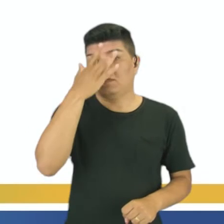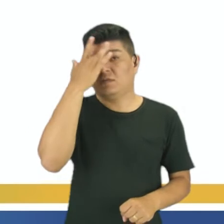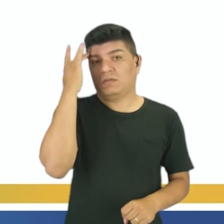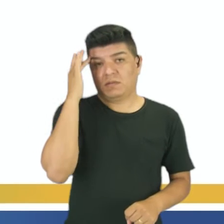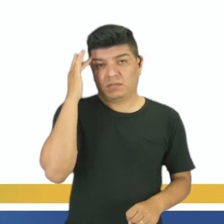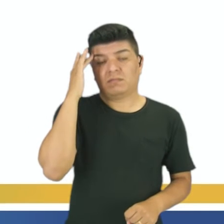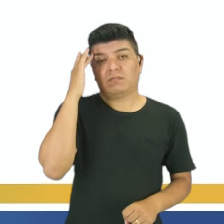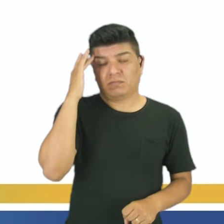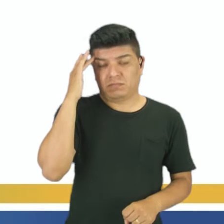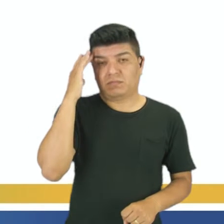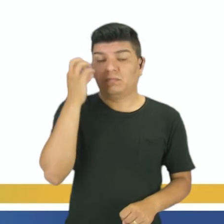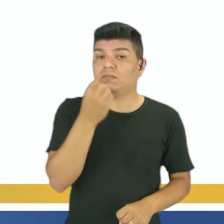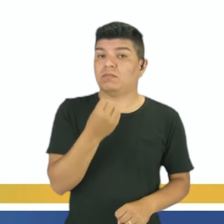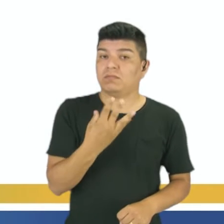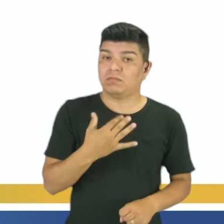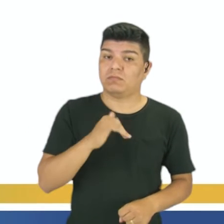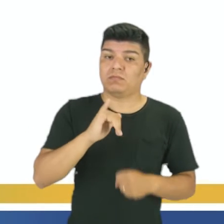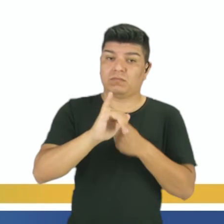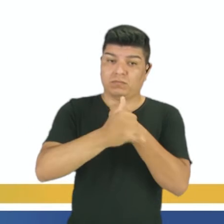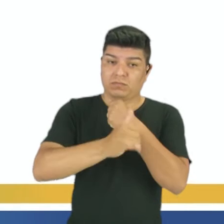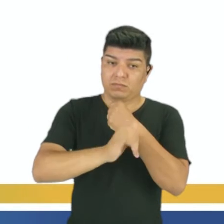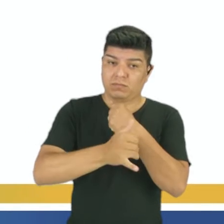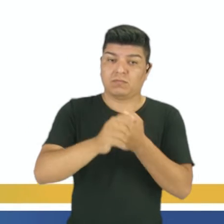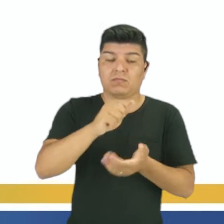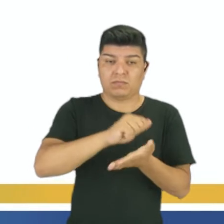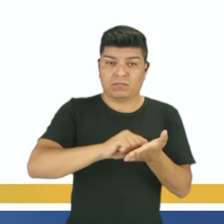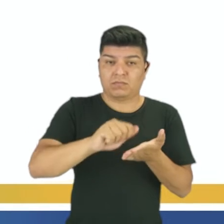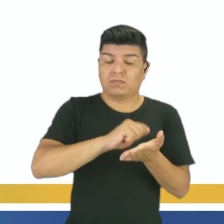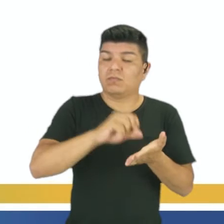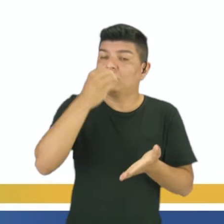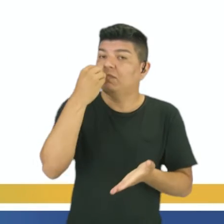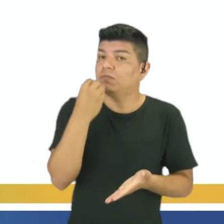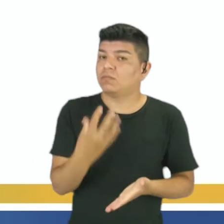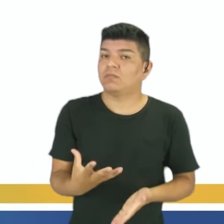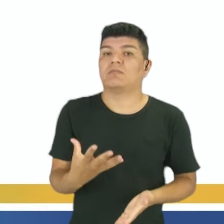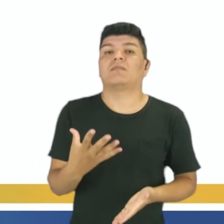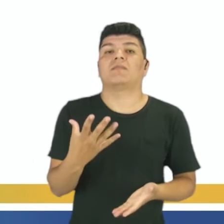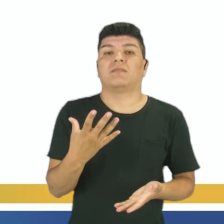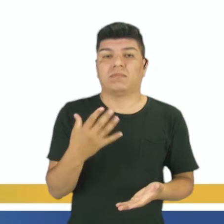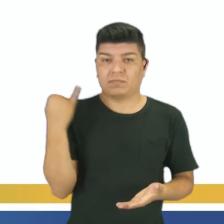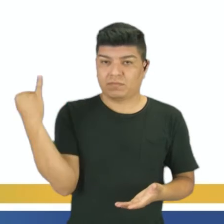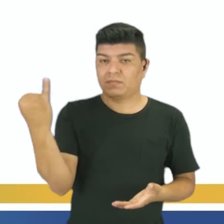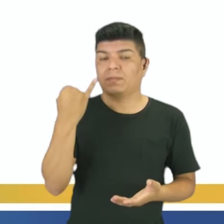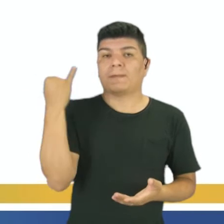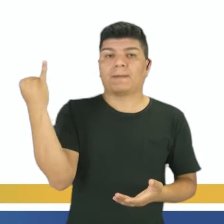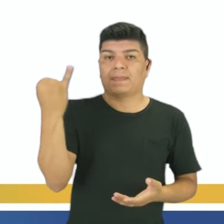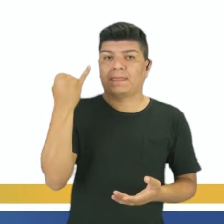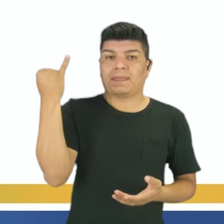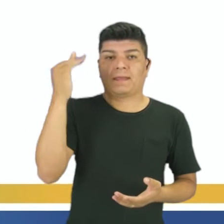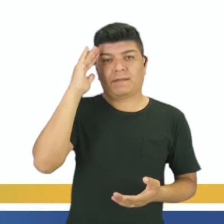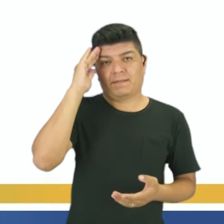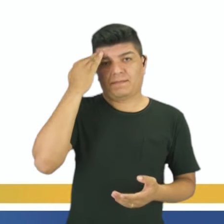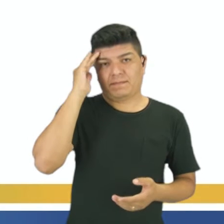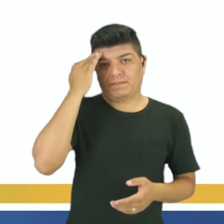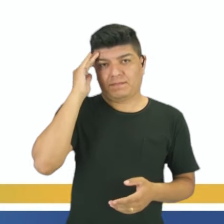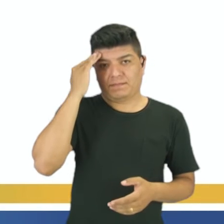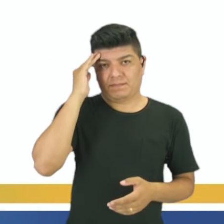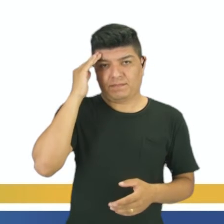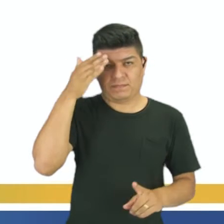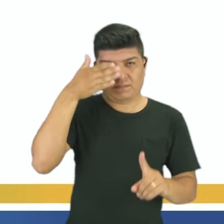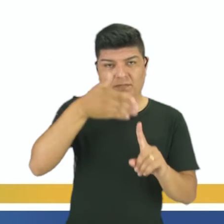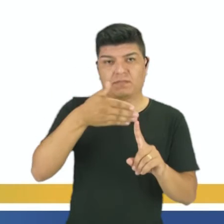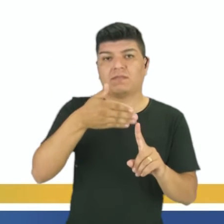pessoa. Então, para um bom cronista, para um bom escritor, é muito importante o entendimento